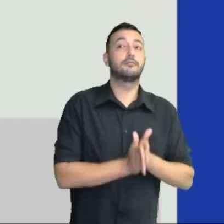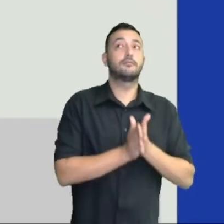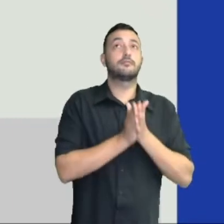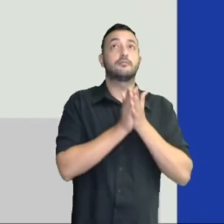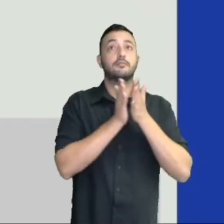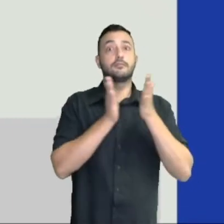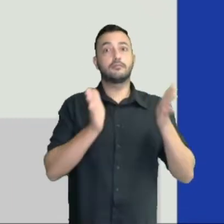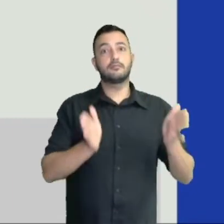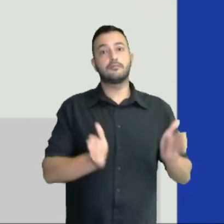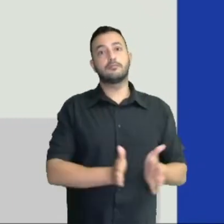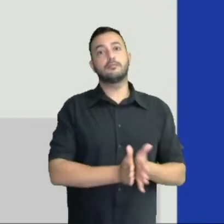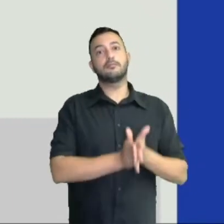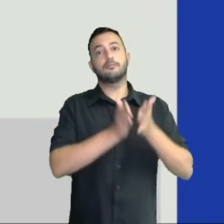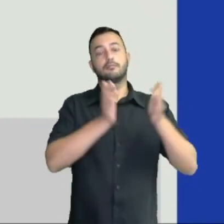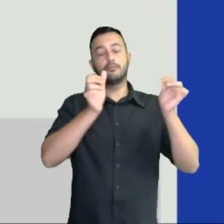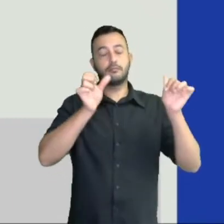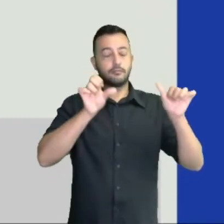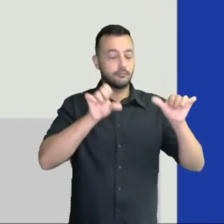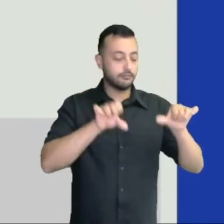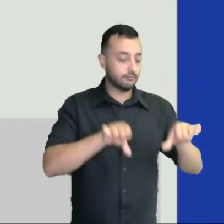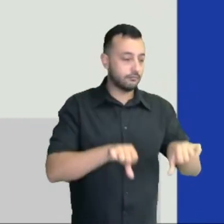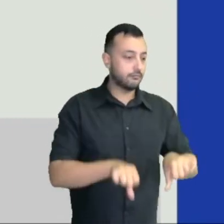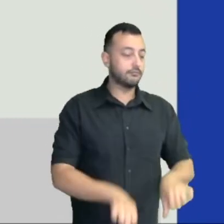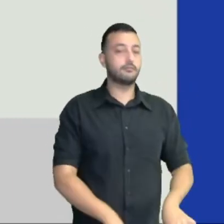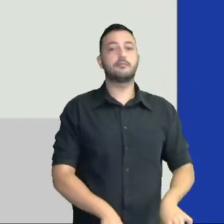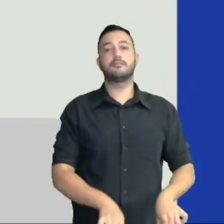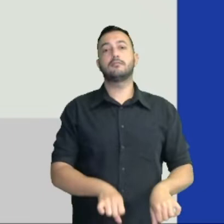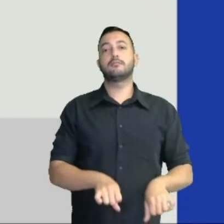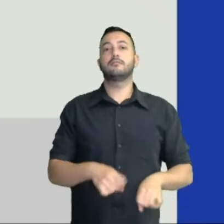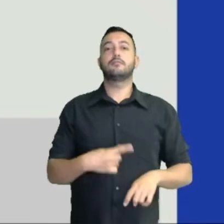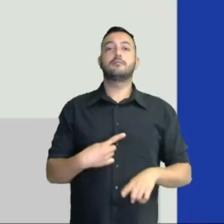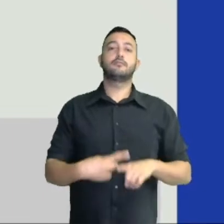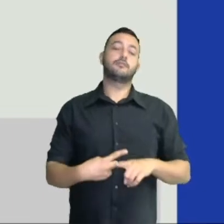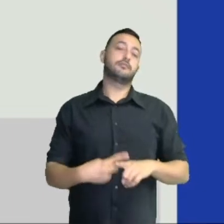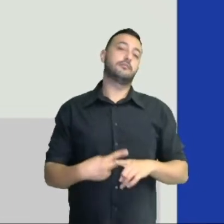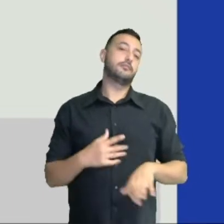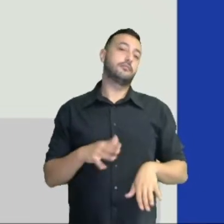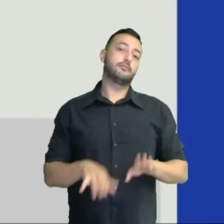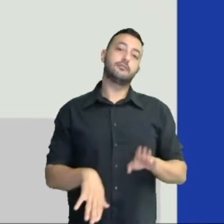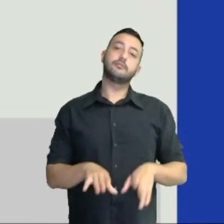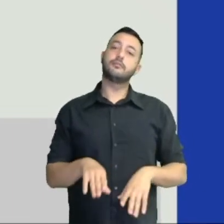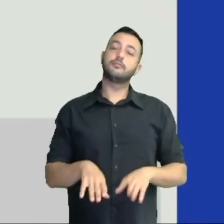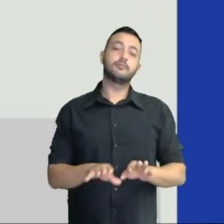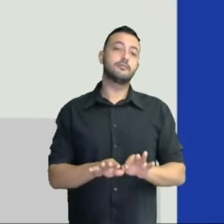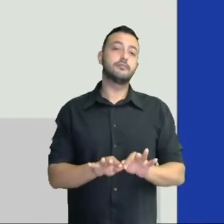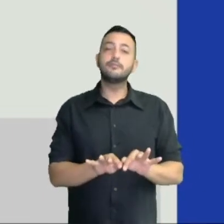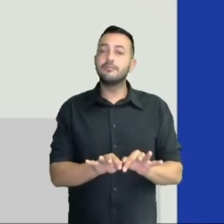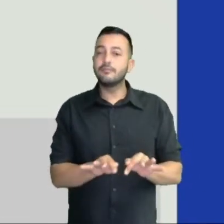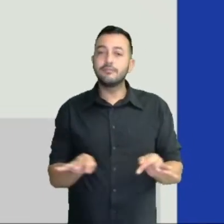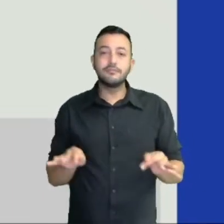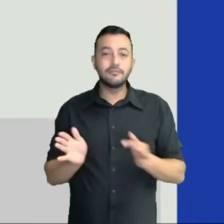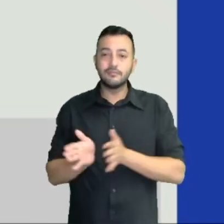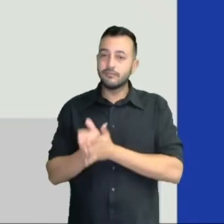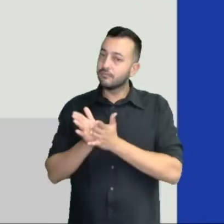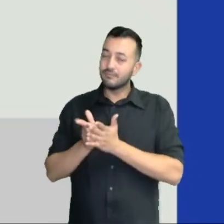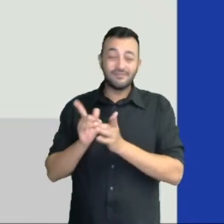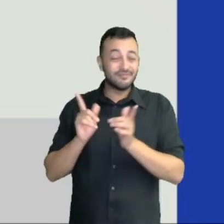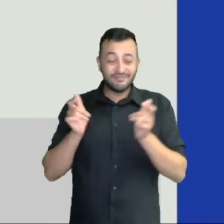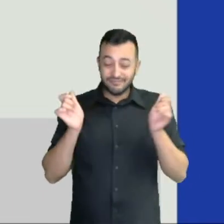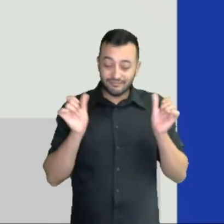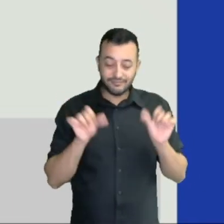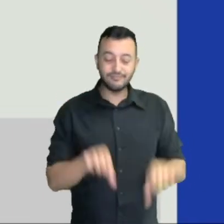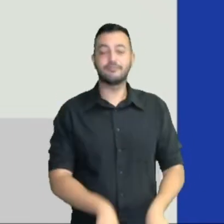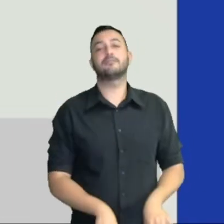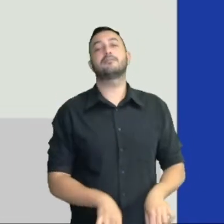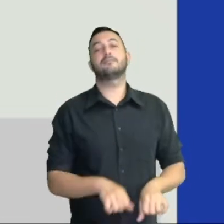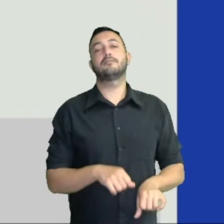em uma determinada escala, mas quando você chega a esse ponto é porque as pessoas às vezes não têm nem o mínimo da condição necessária